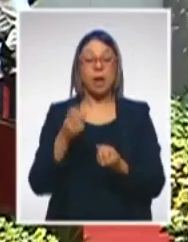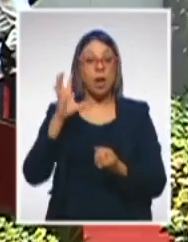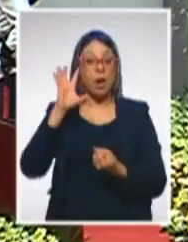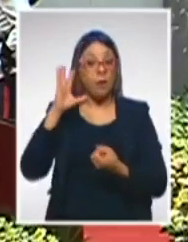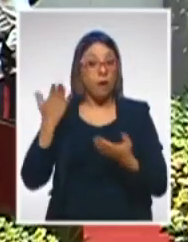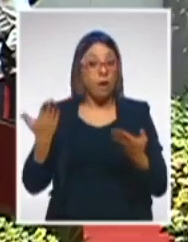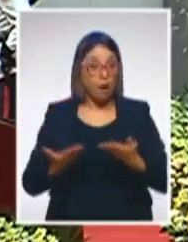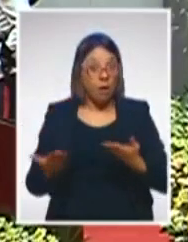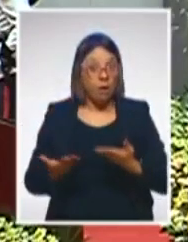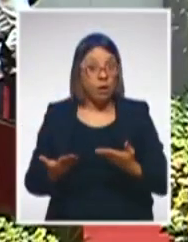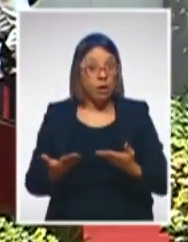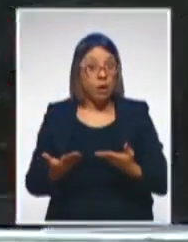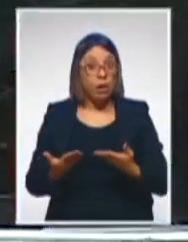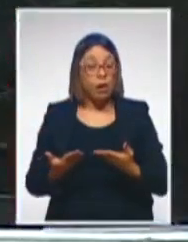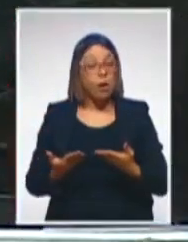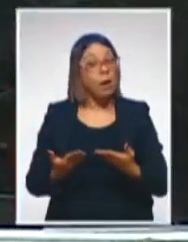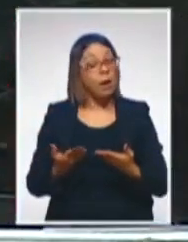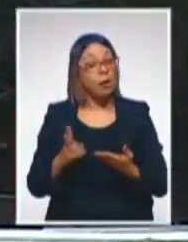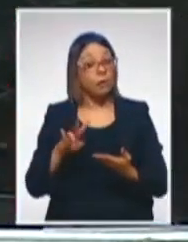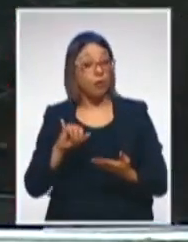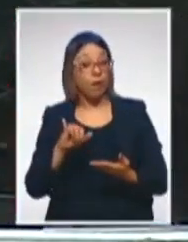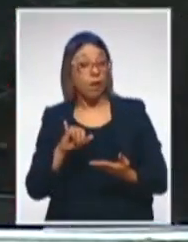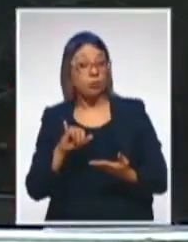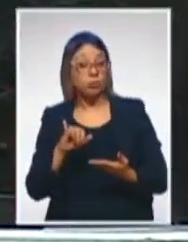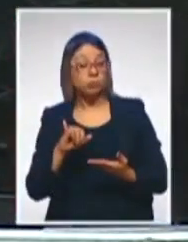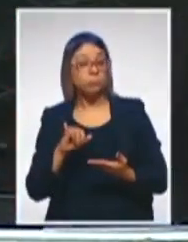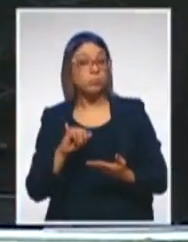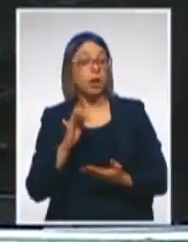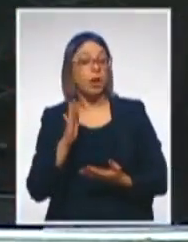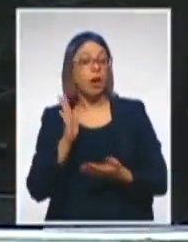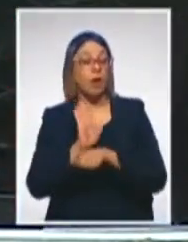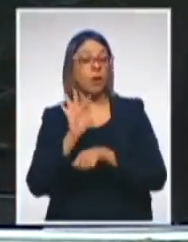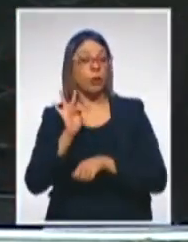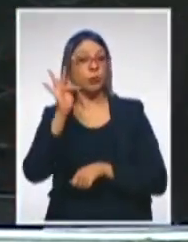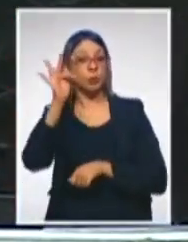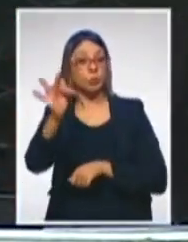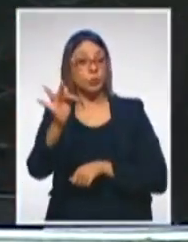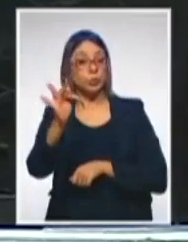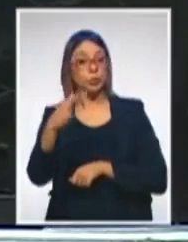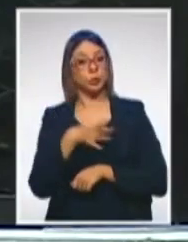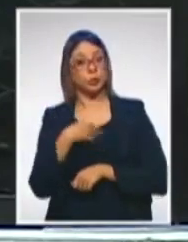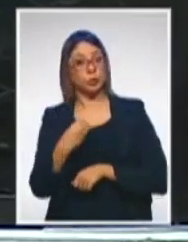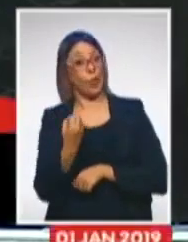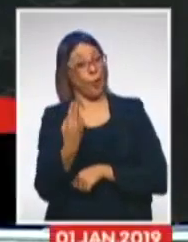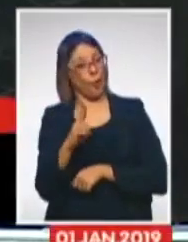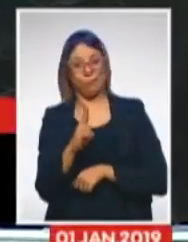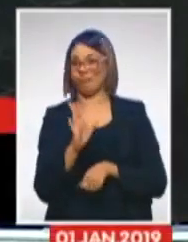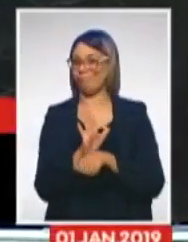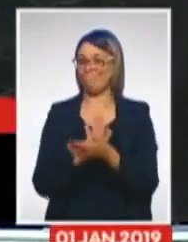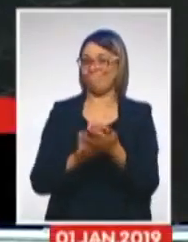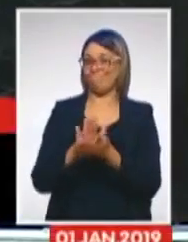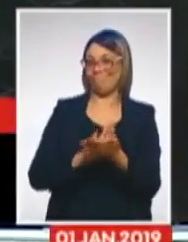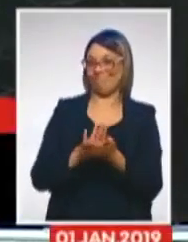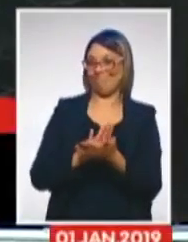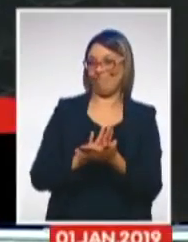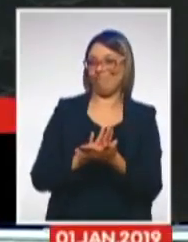que poderão ou não garantir o futuro de nossos filhos e de nossos netos.